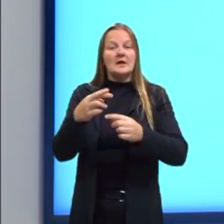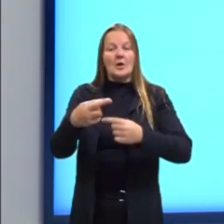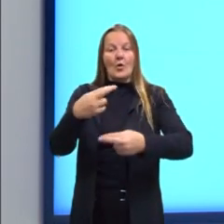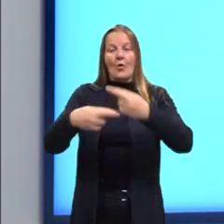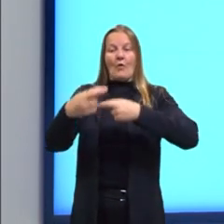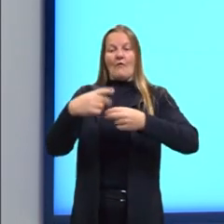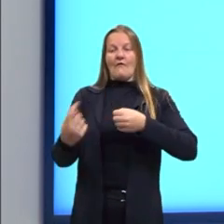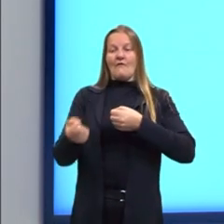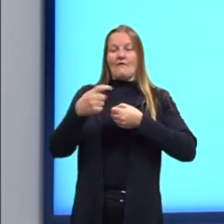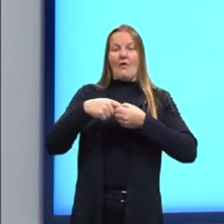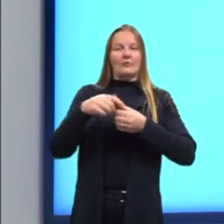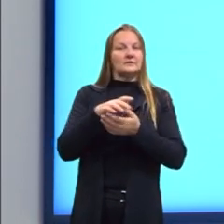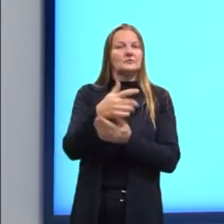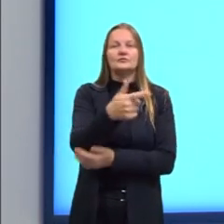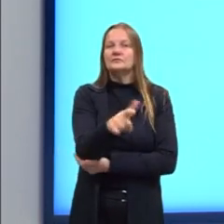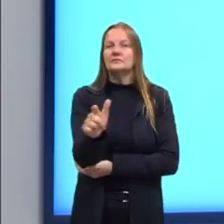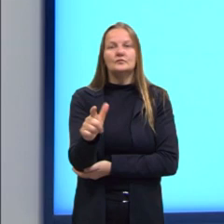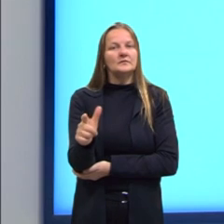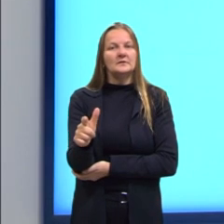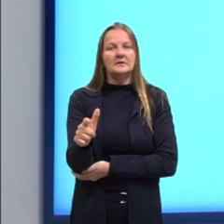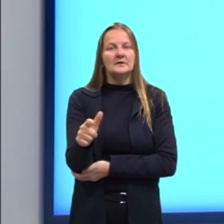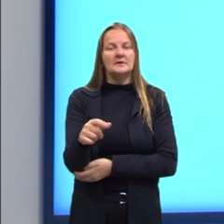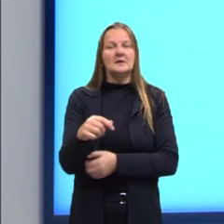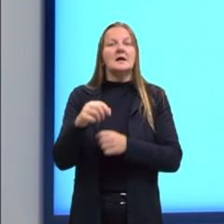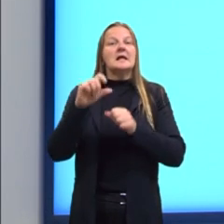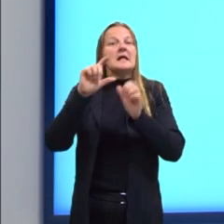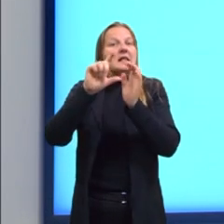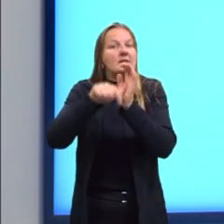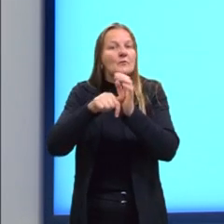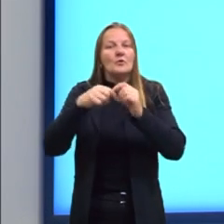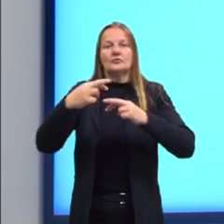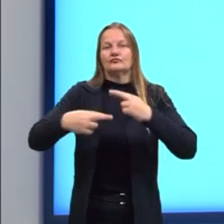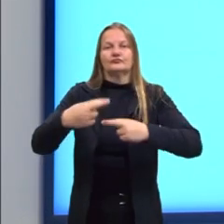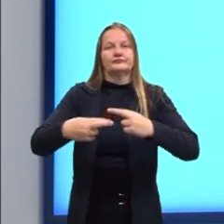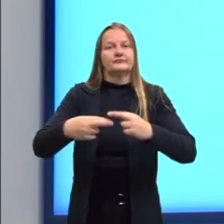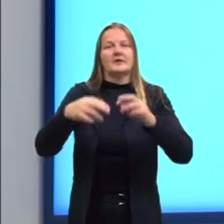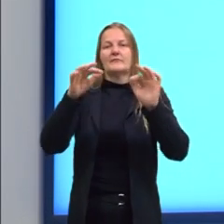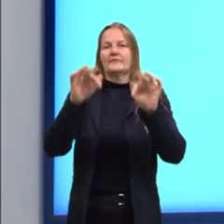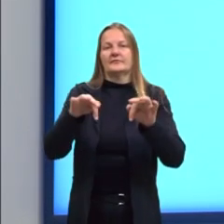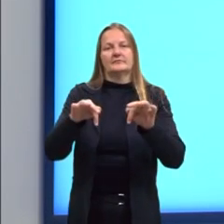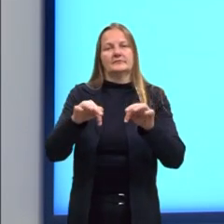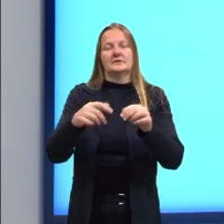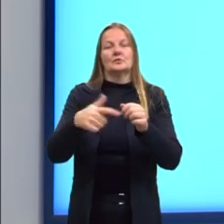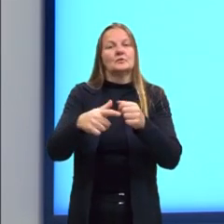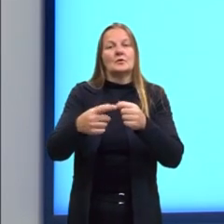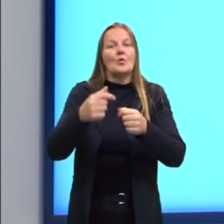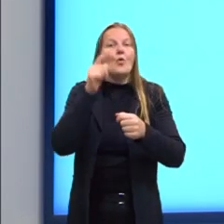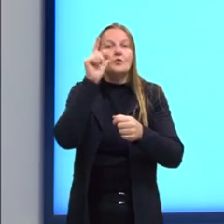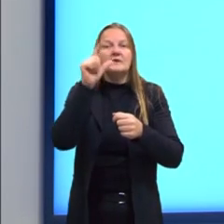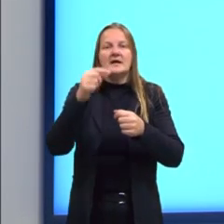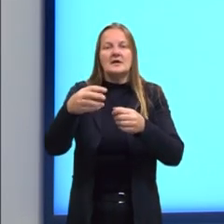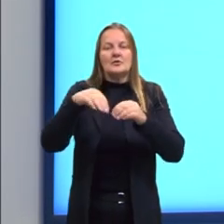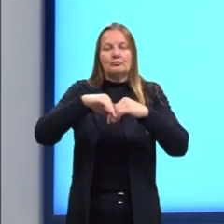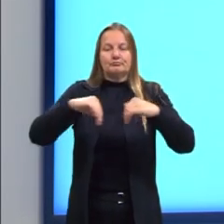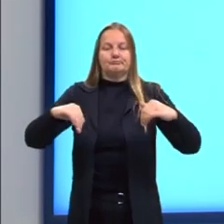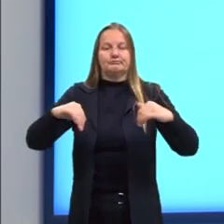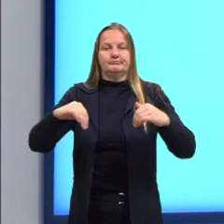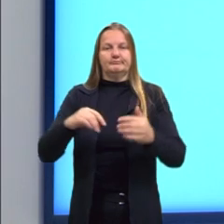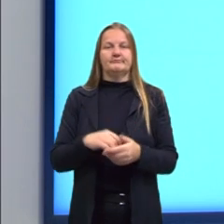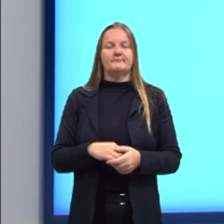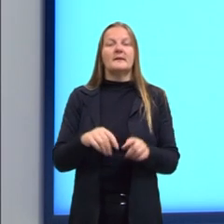ou seja os produtos eles não Retornam para ser reagentes mas não conseguem se tornar Regente novamente